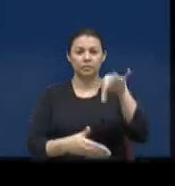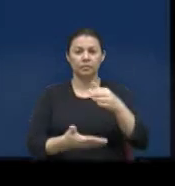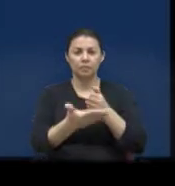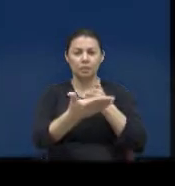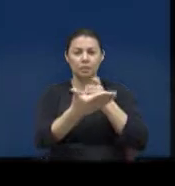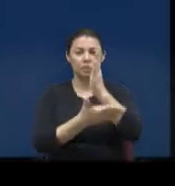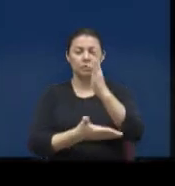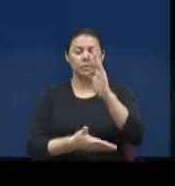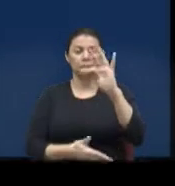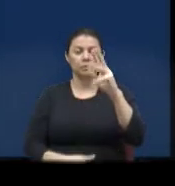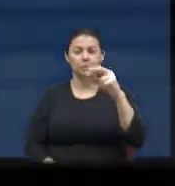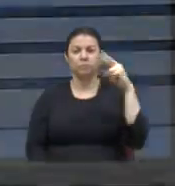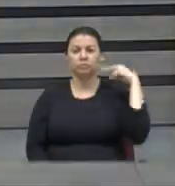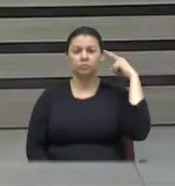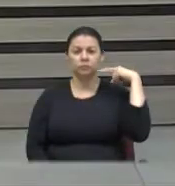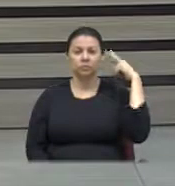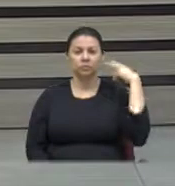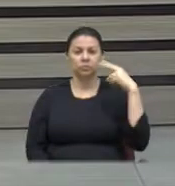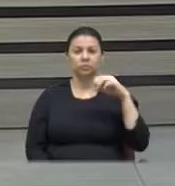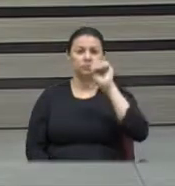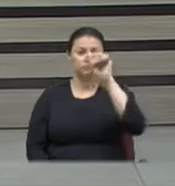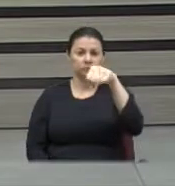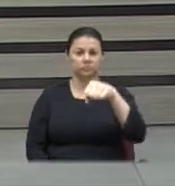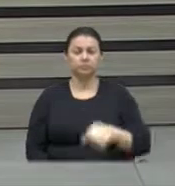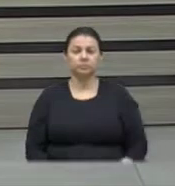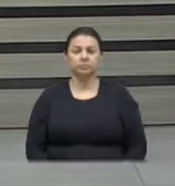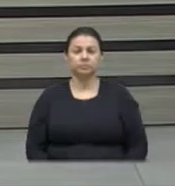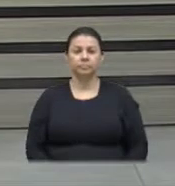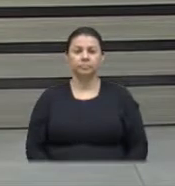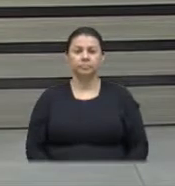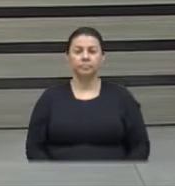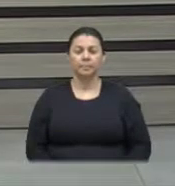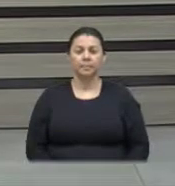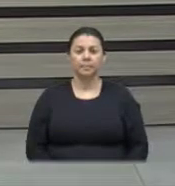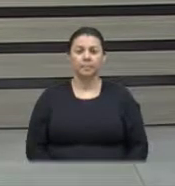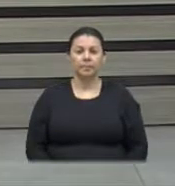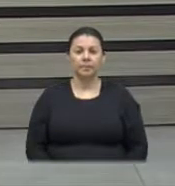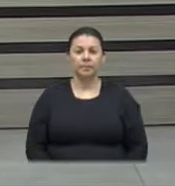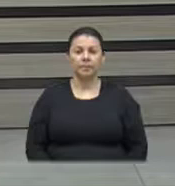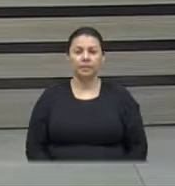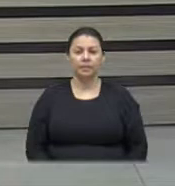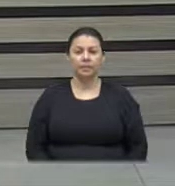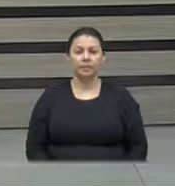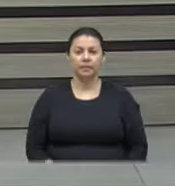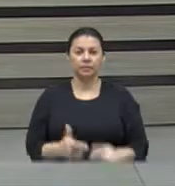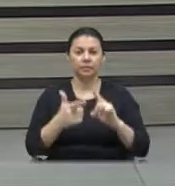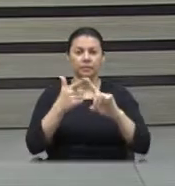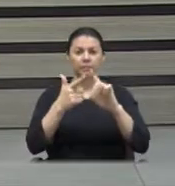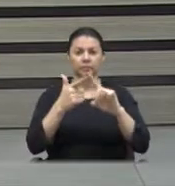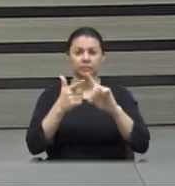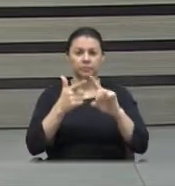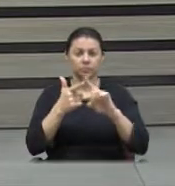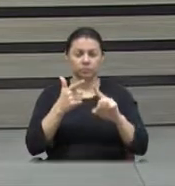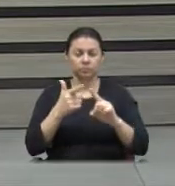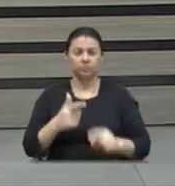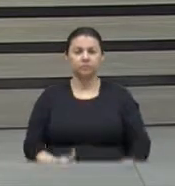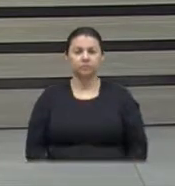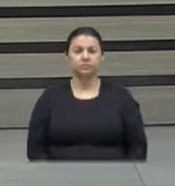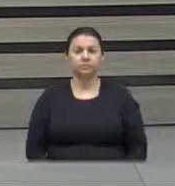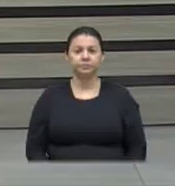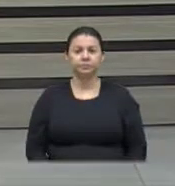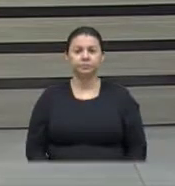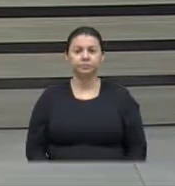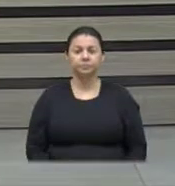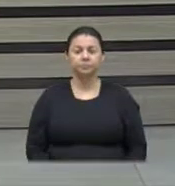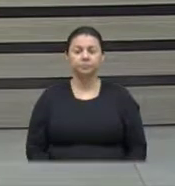plenário obrigado a todos os vereadores e tem dois do da pauta o projeto de lei número 51